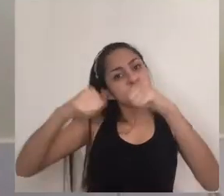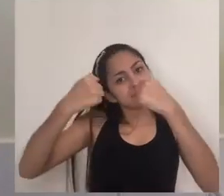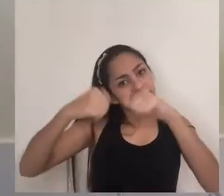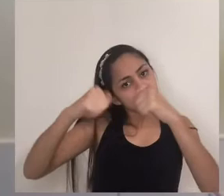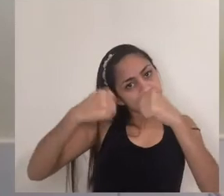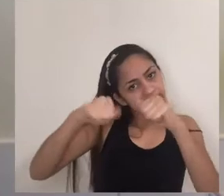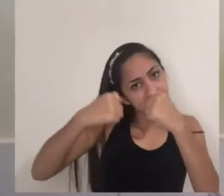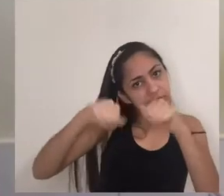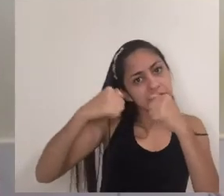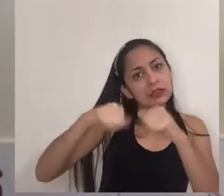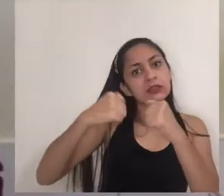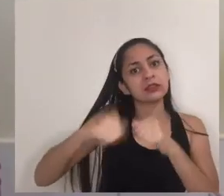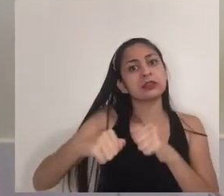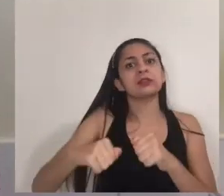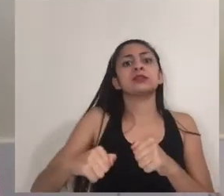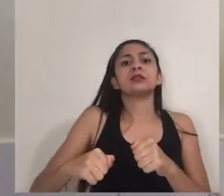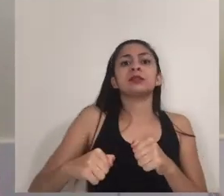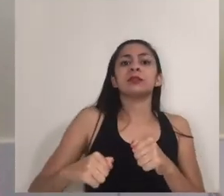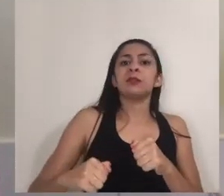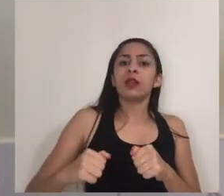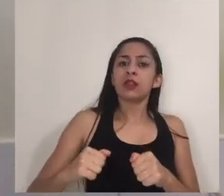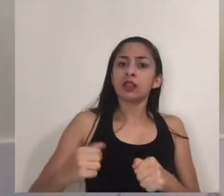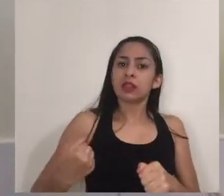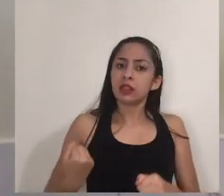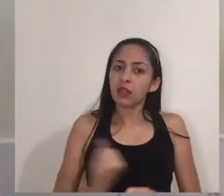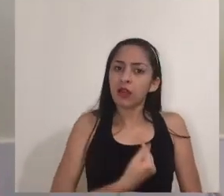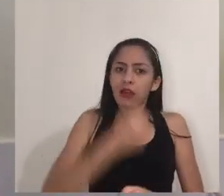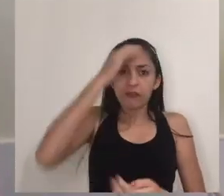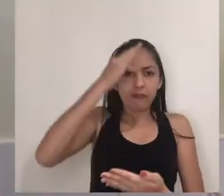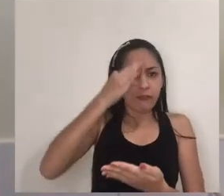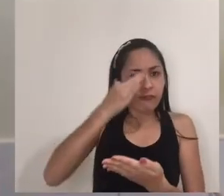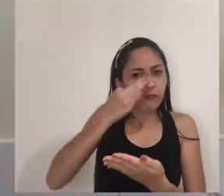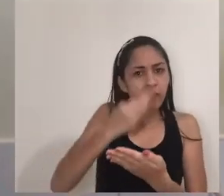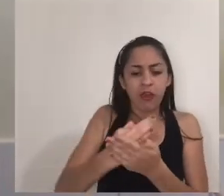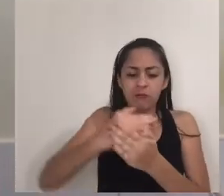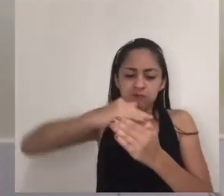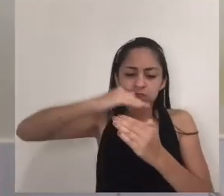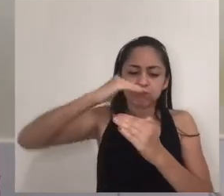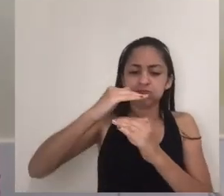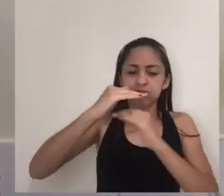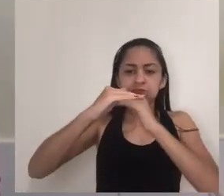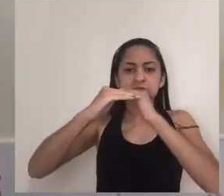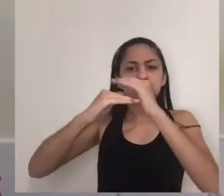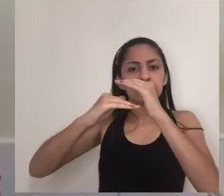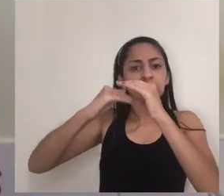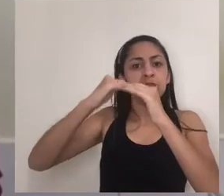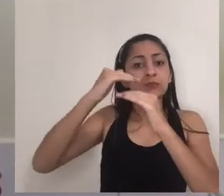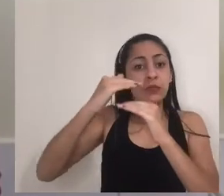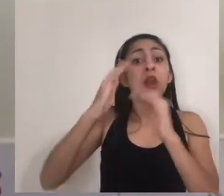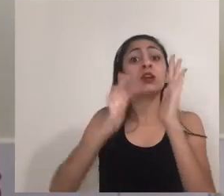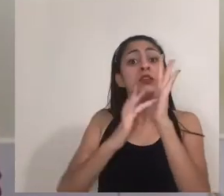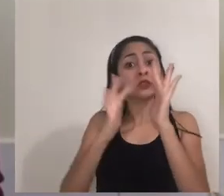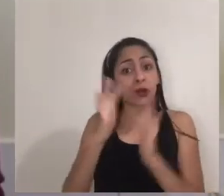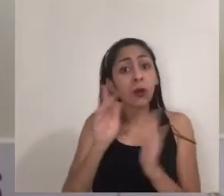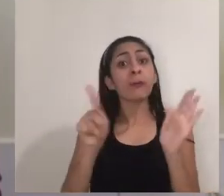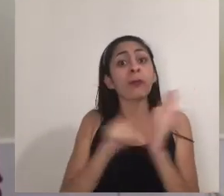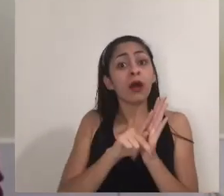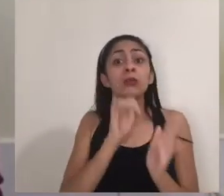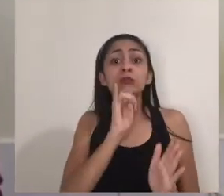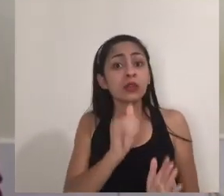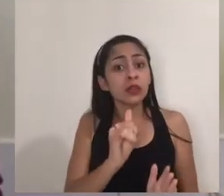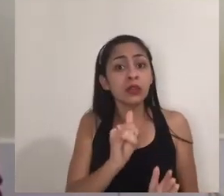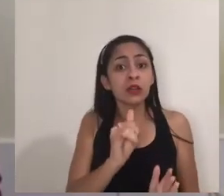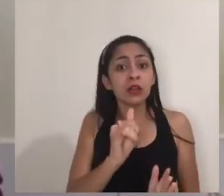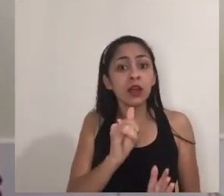processo, elas fazem parte do propósito de Deus para as nossas vidas. E o próprio Jesus nos disse que no mundo nós